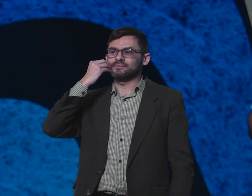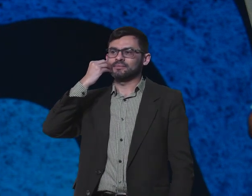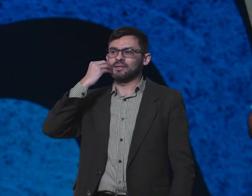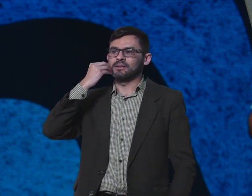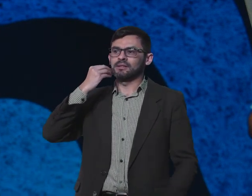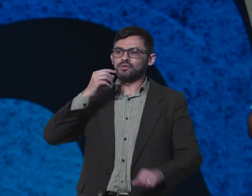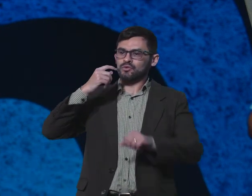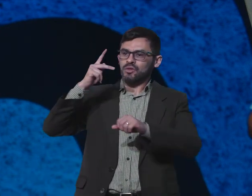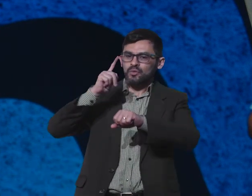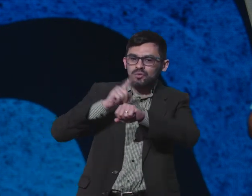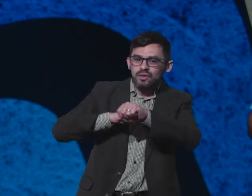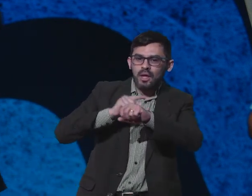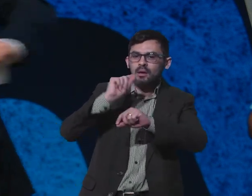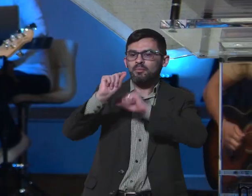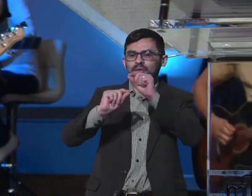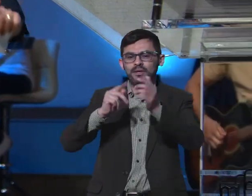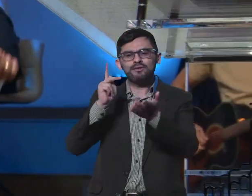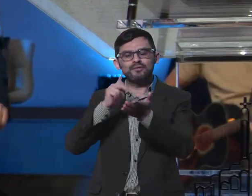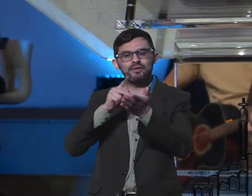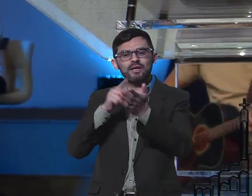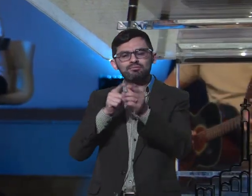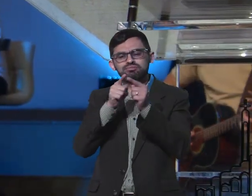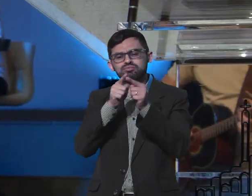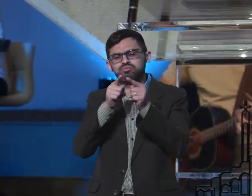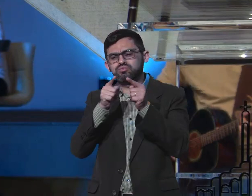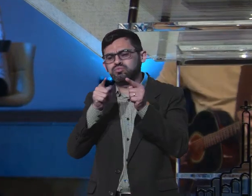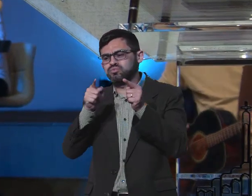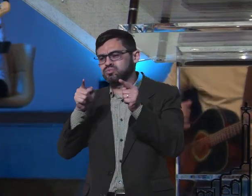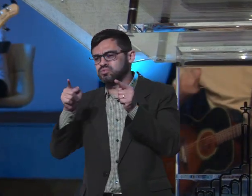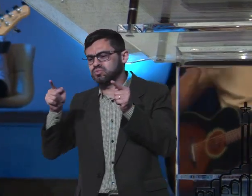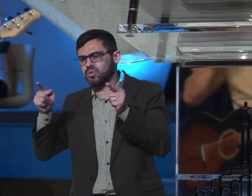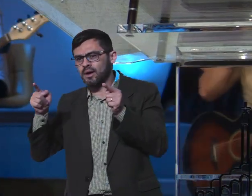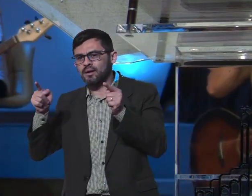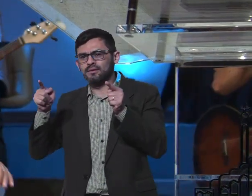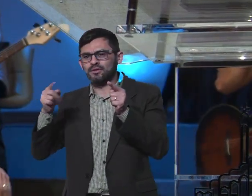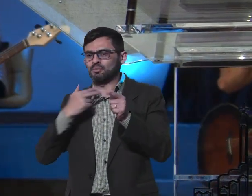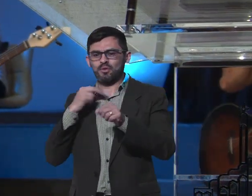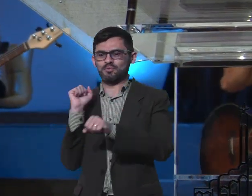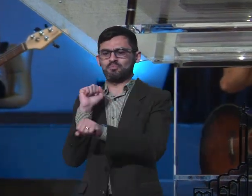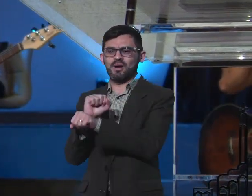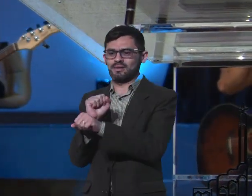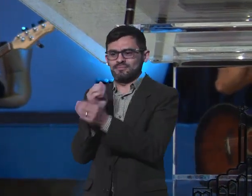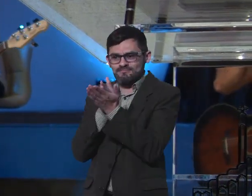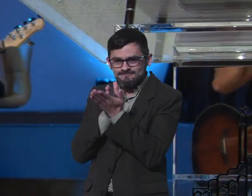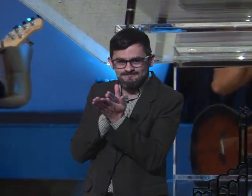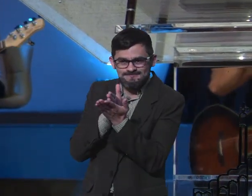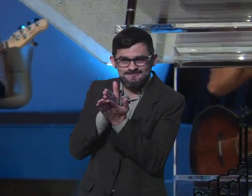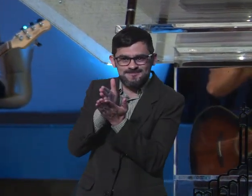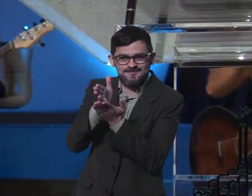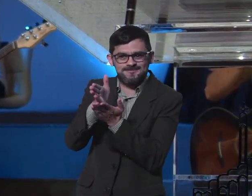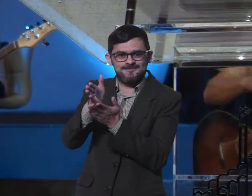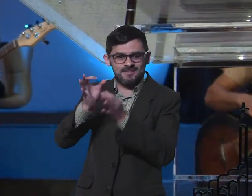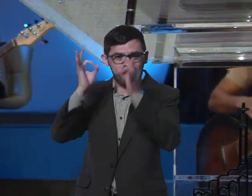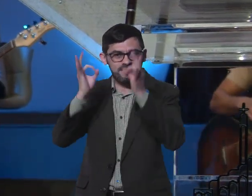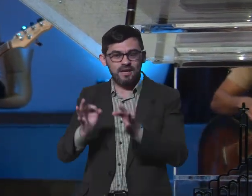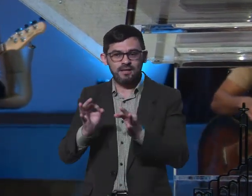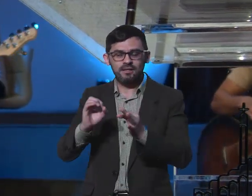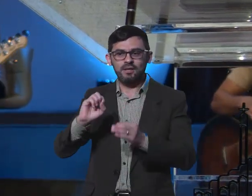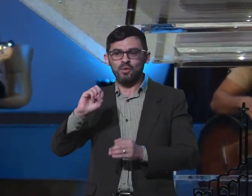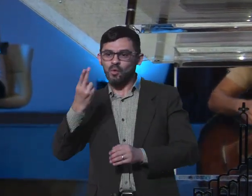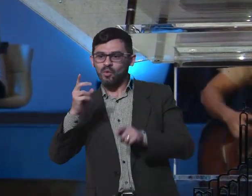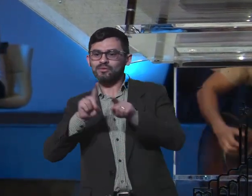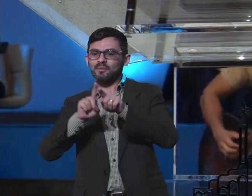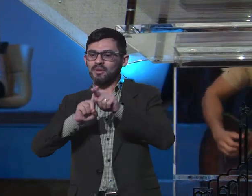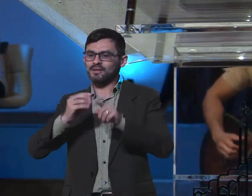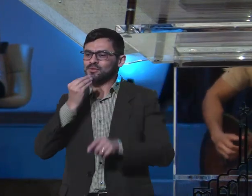para que o seu tempo seja aquele tempo linear, onde você não tem como parar, não tem para onde fugir, ou seja, as oportunidades